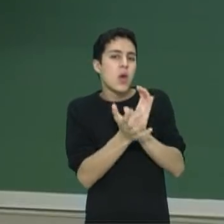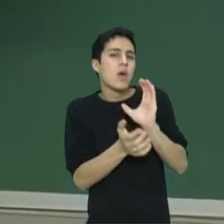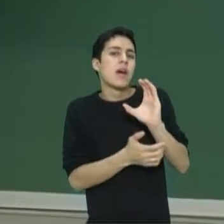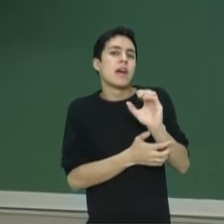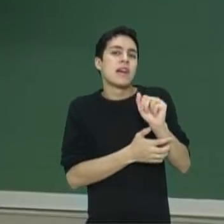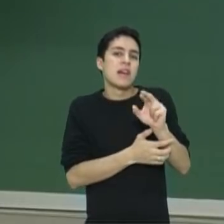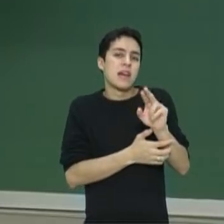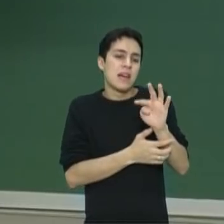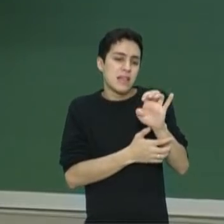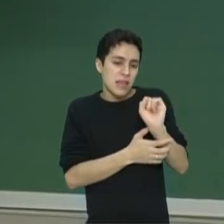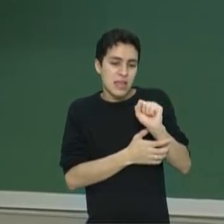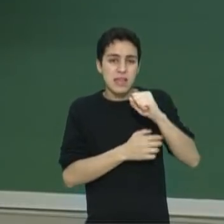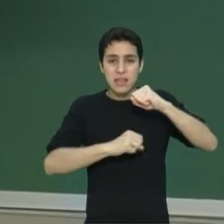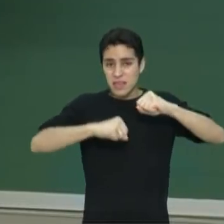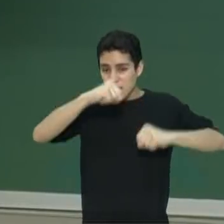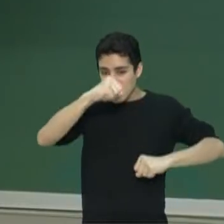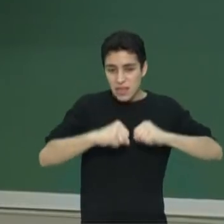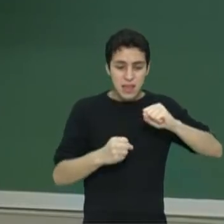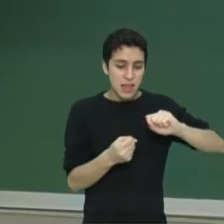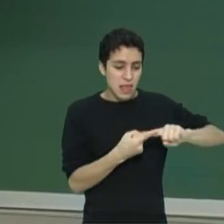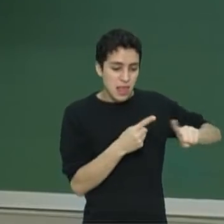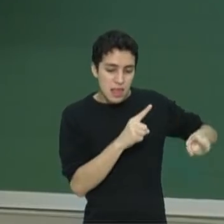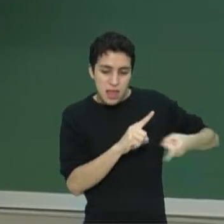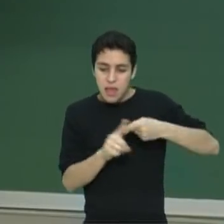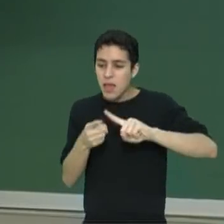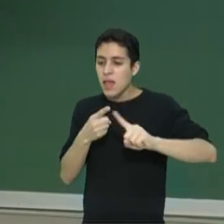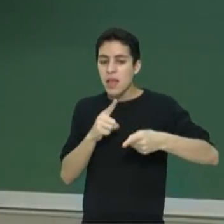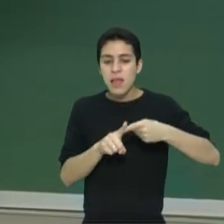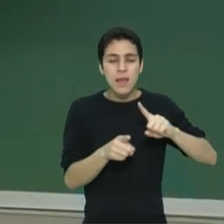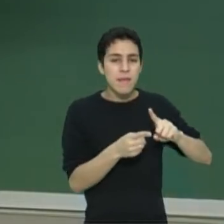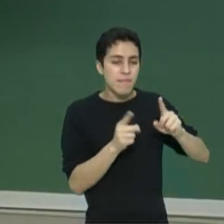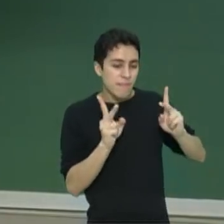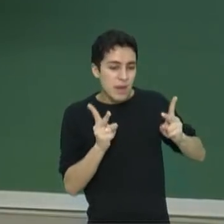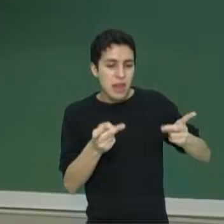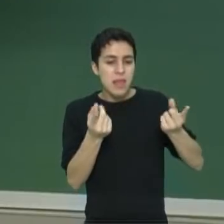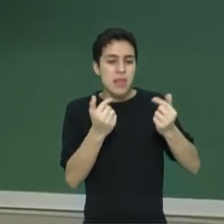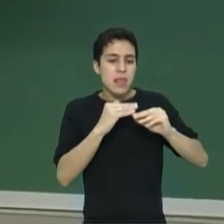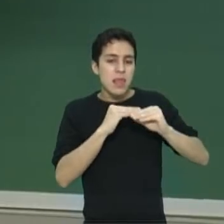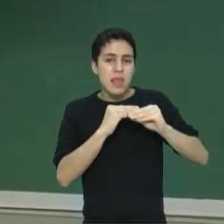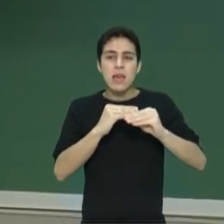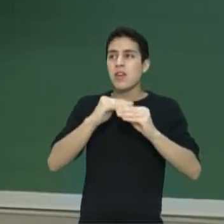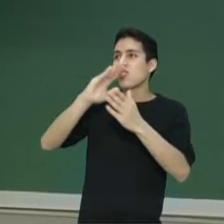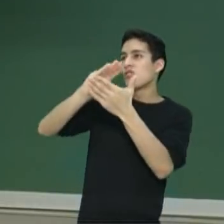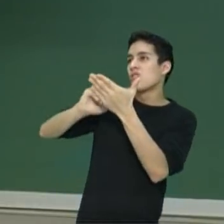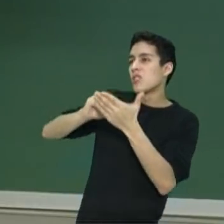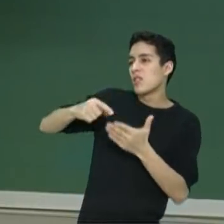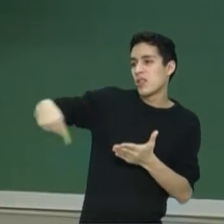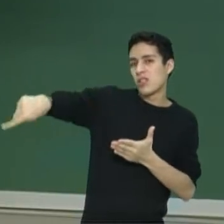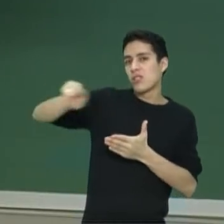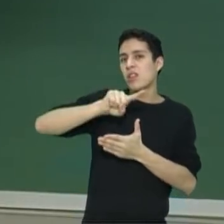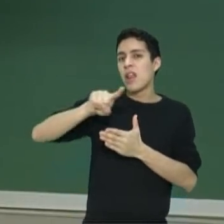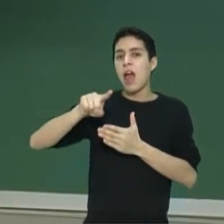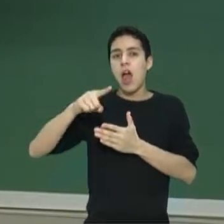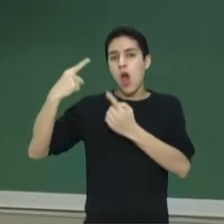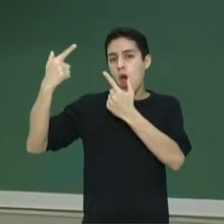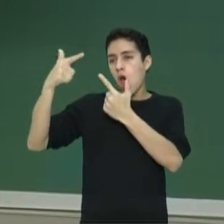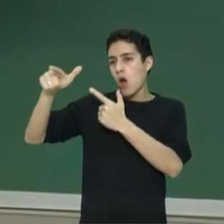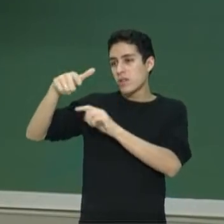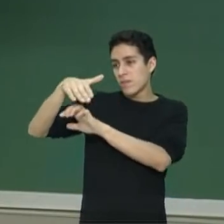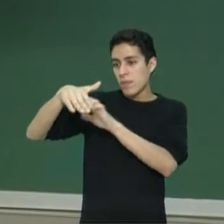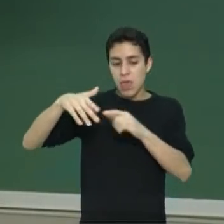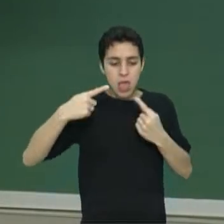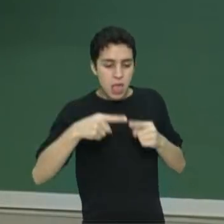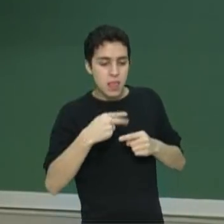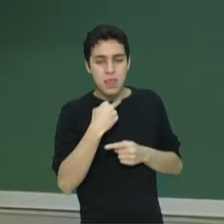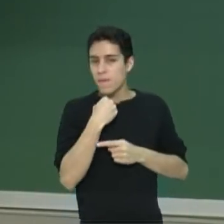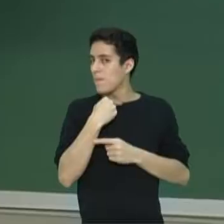Aquelas indústrias que fazem acordos para manter preços iguais, né? E eliminar a concorrência. A